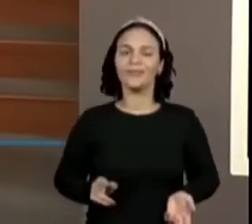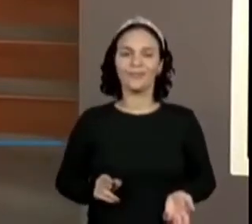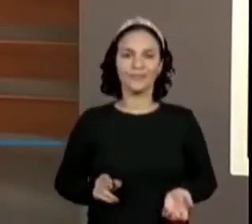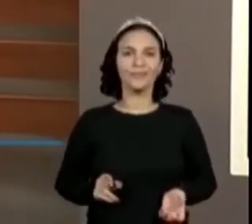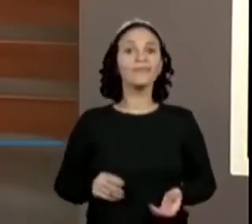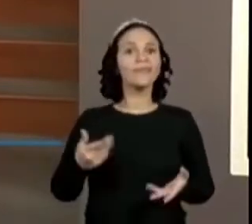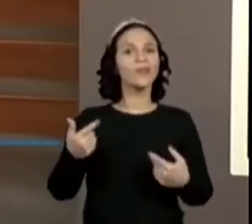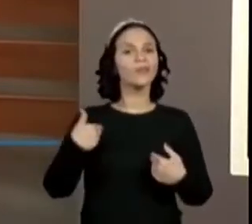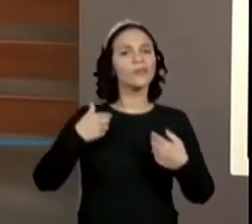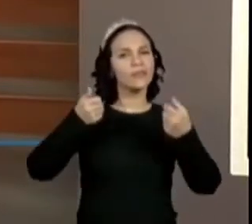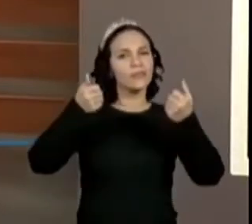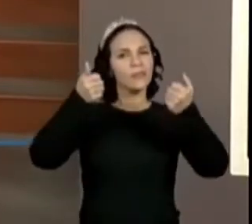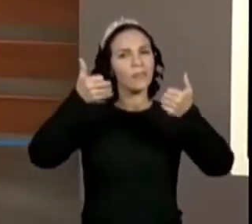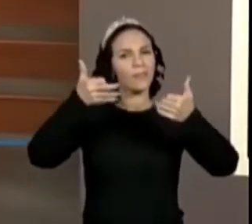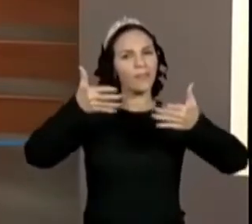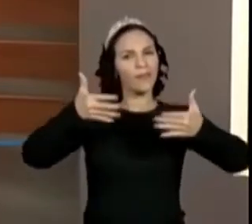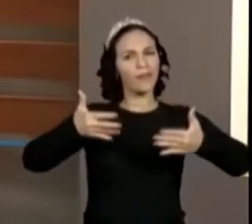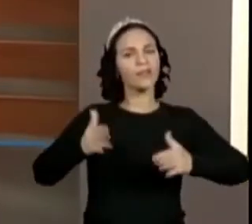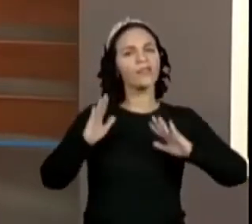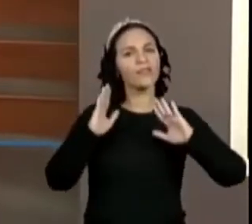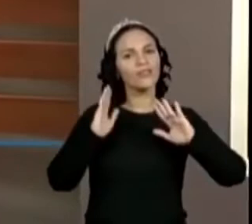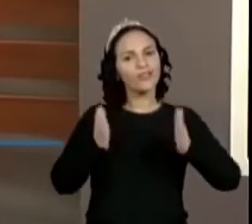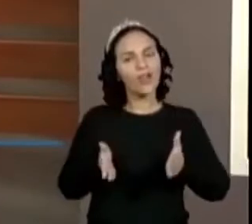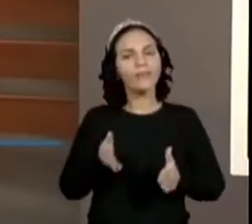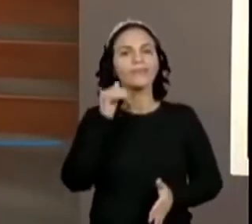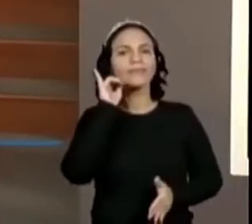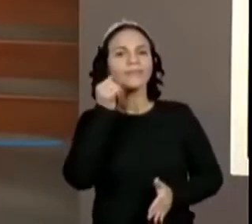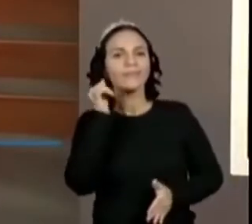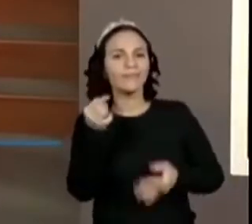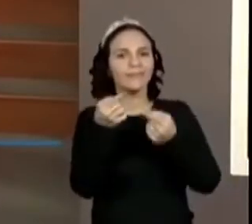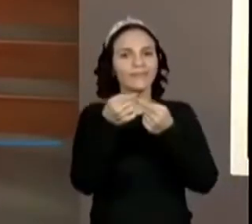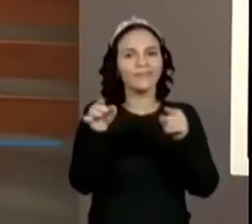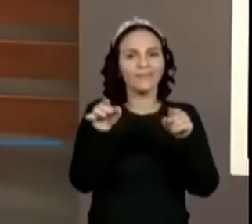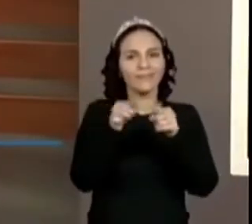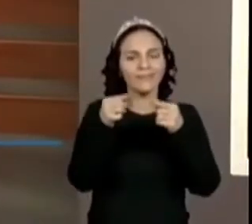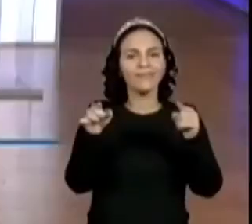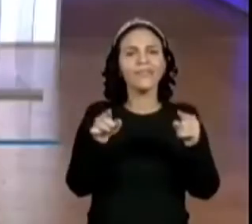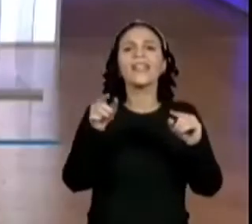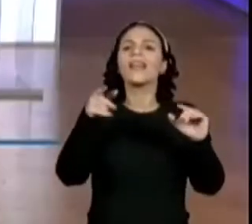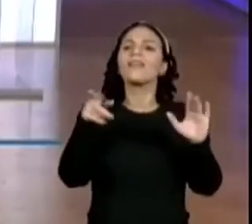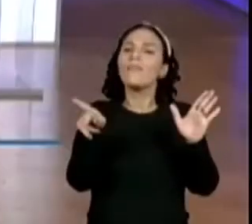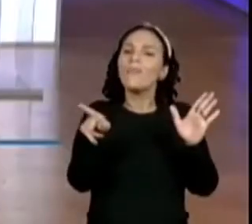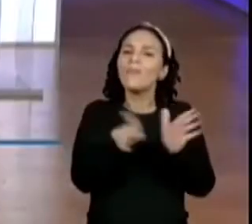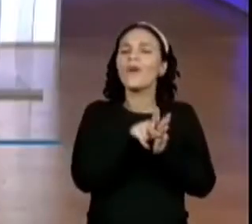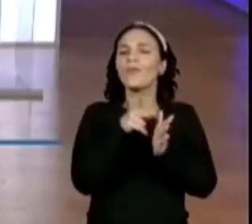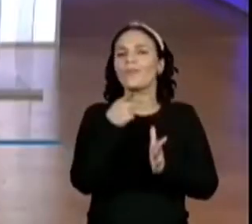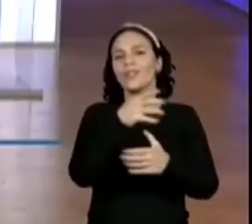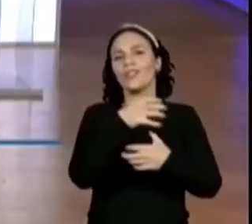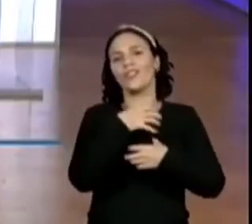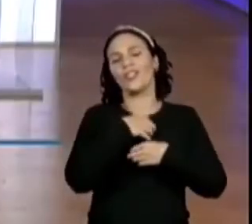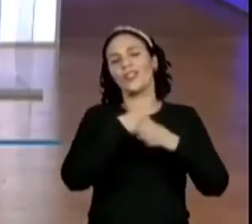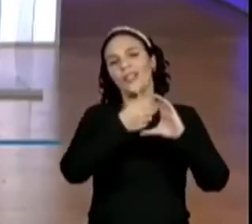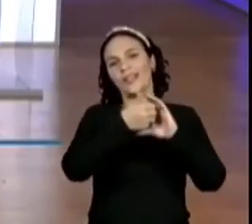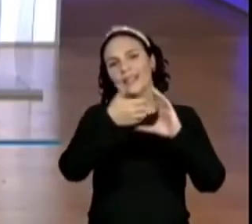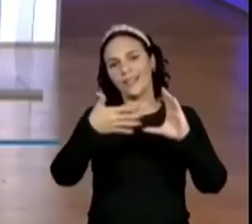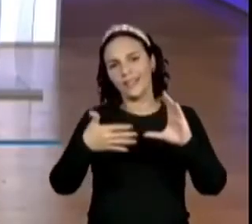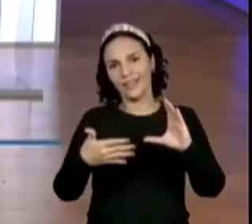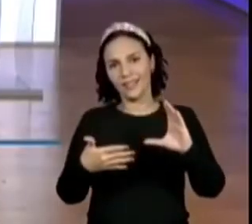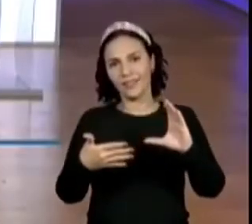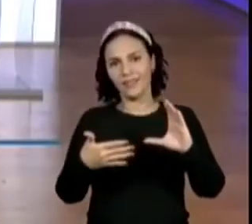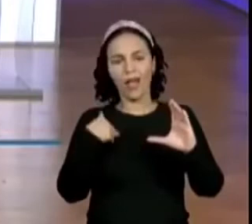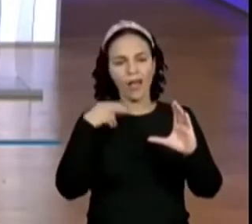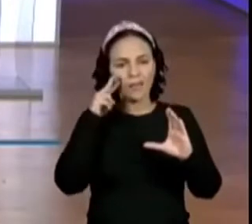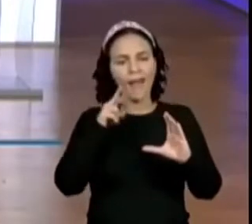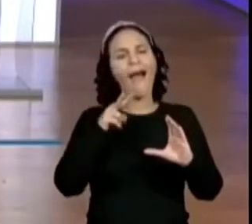estou explicando o que tem uma parlenda, o que a gente chama de características, né? Sim. Que quando eu vejo, eu reconheço uma